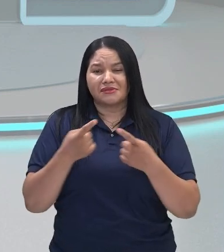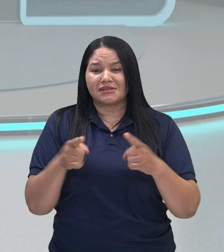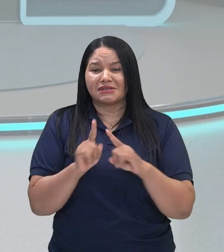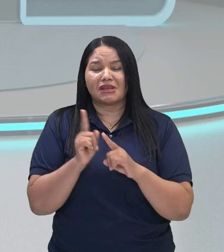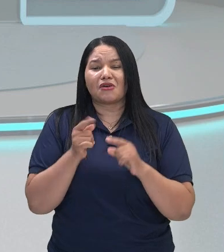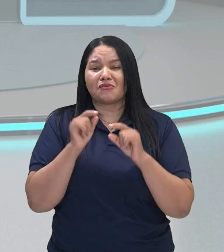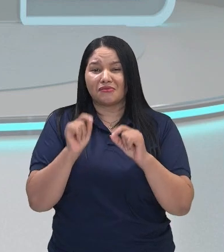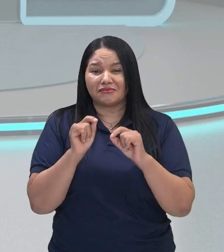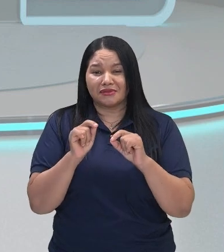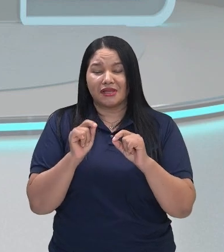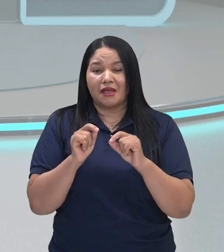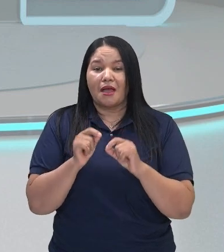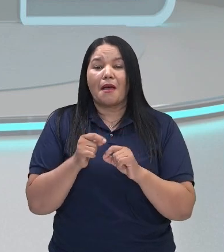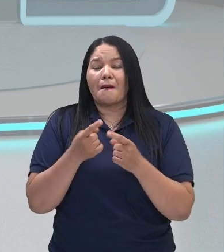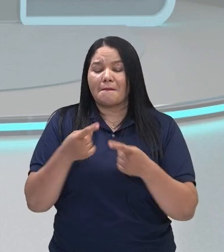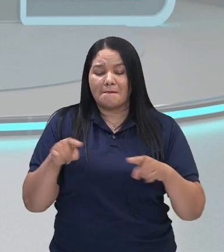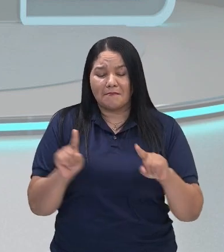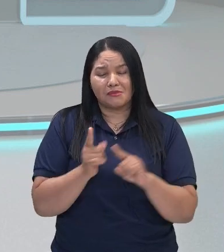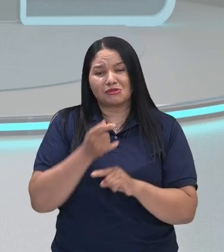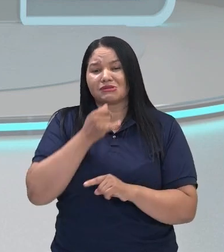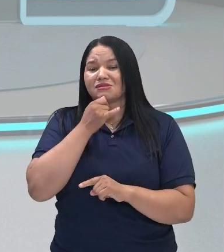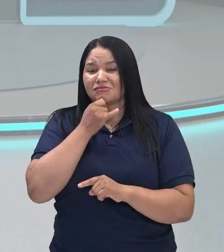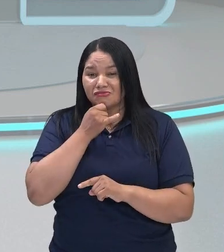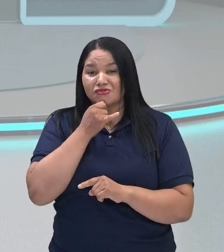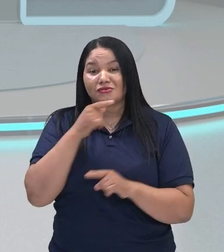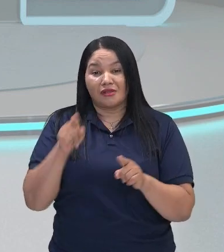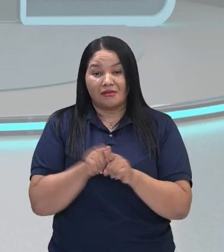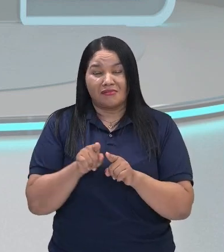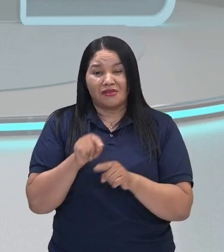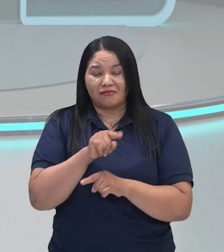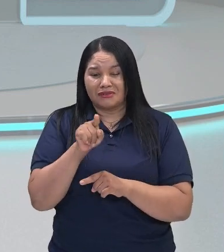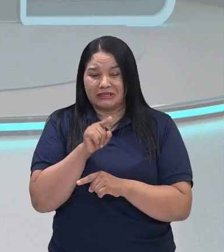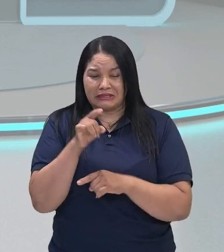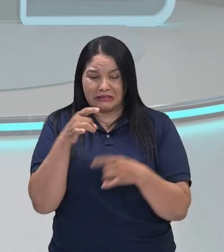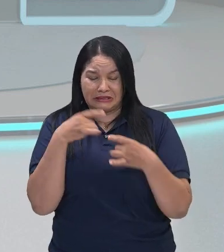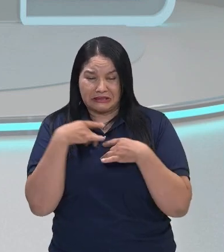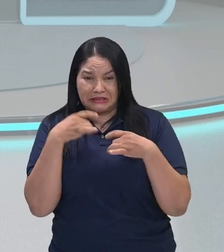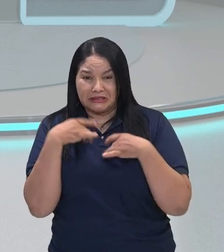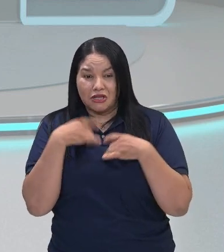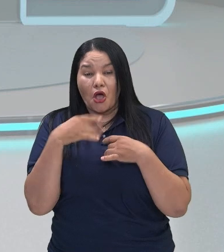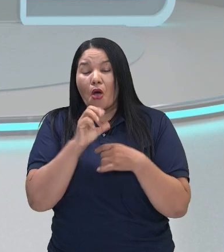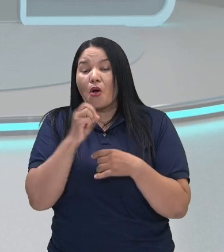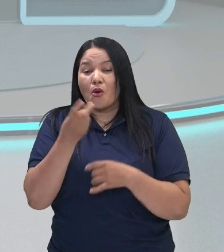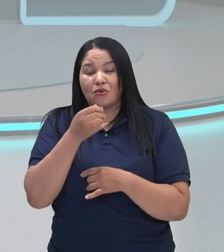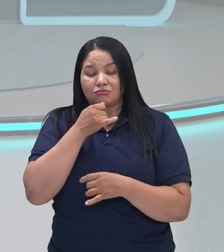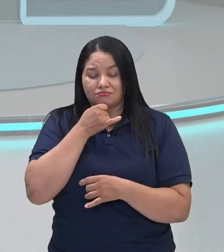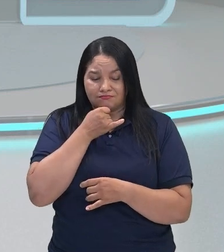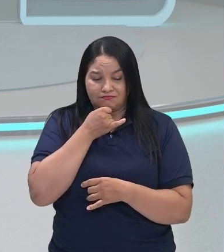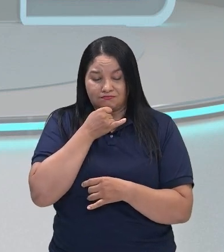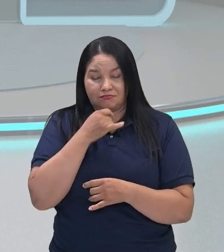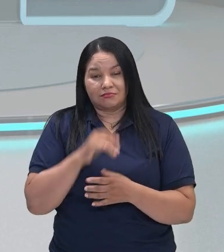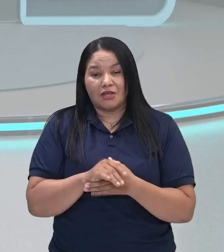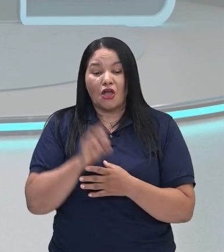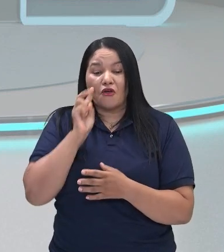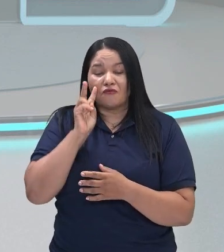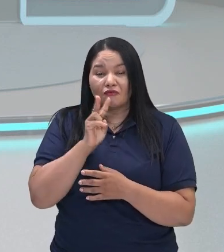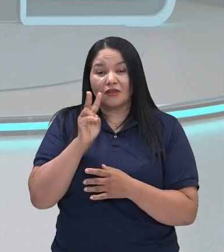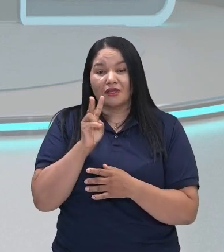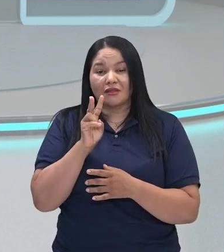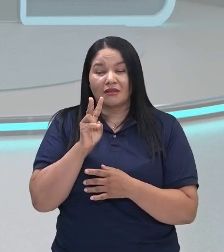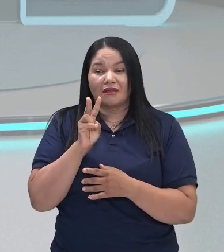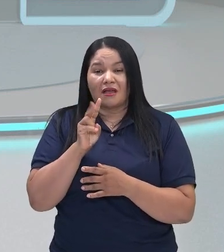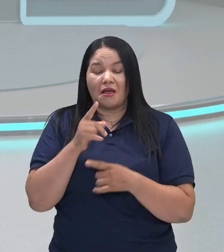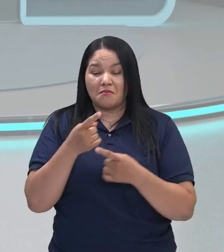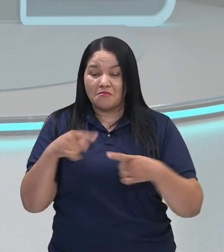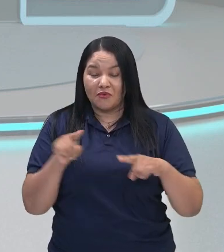mais melódica, né? Mas que você fica com medo, fica triste. E quando ouve uma